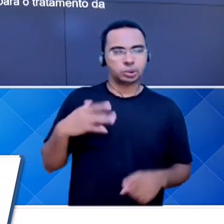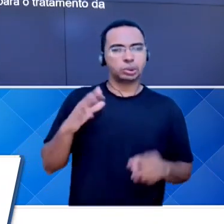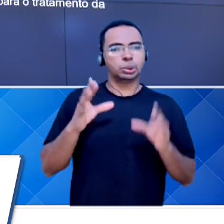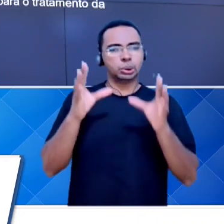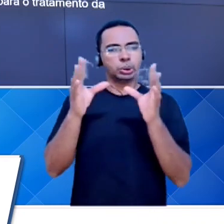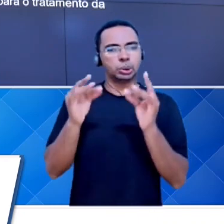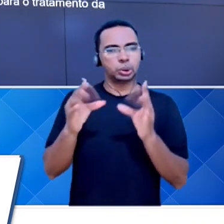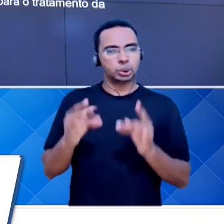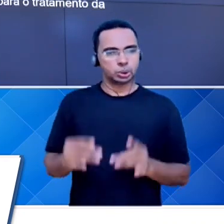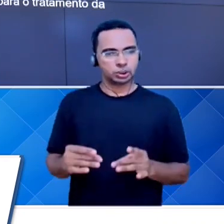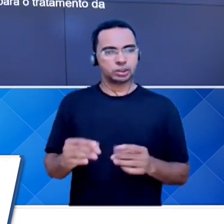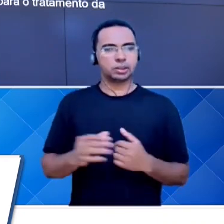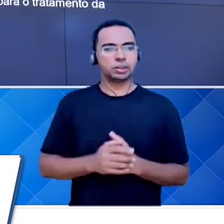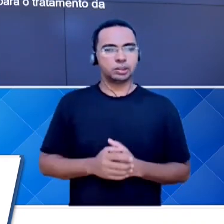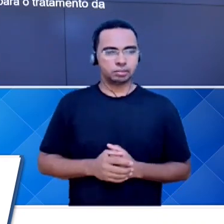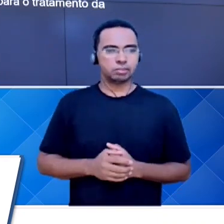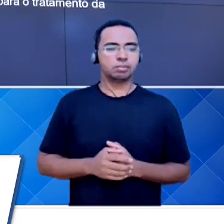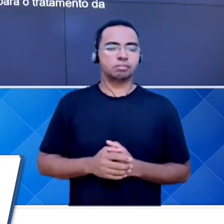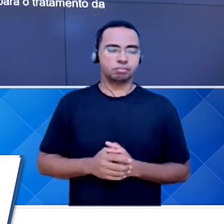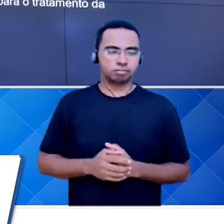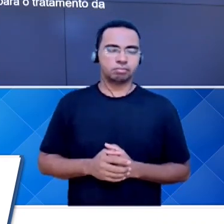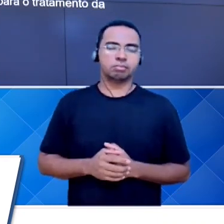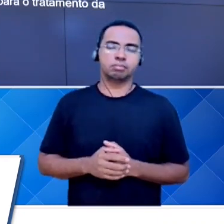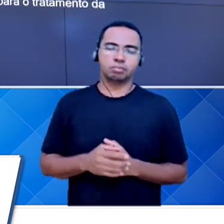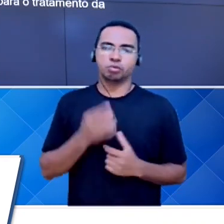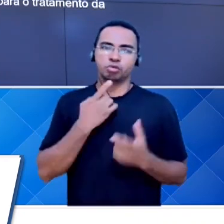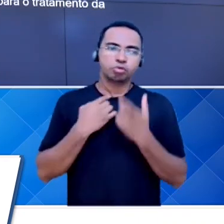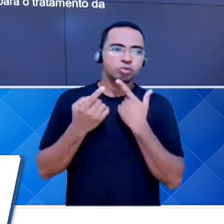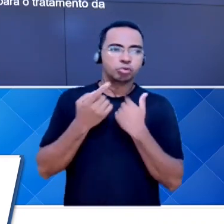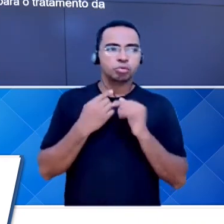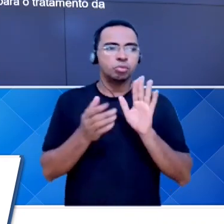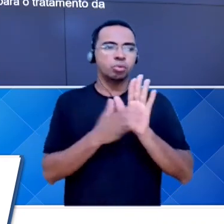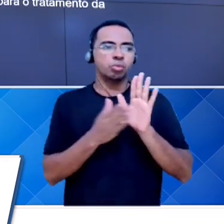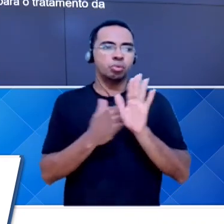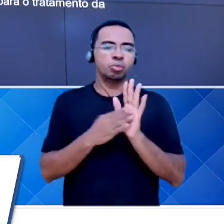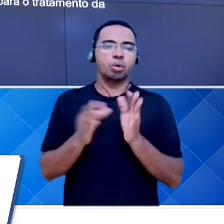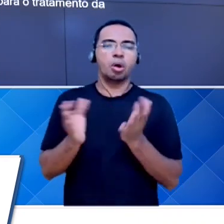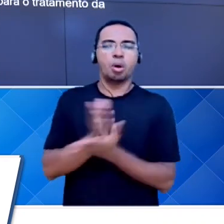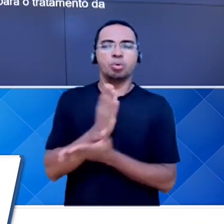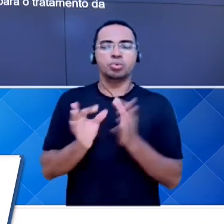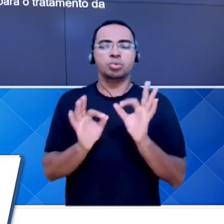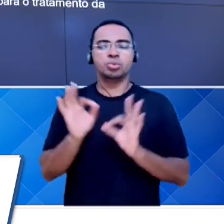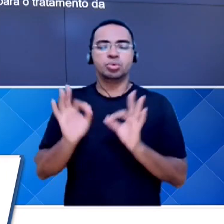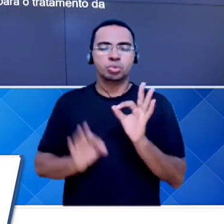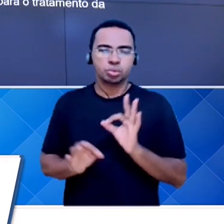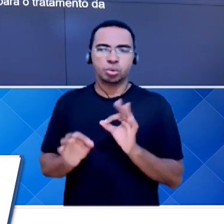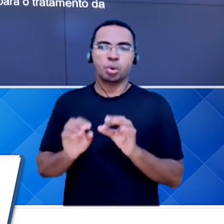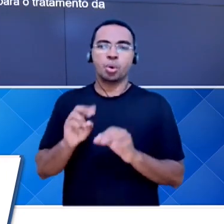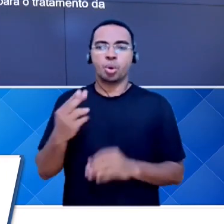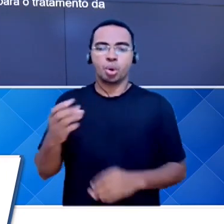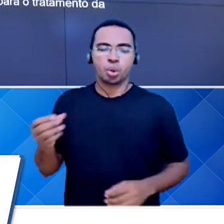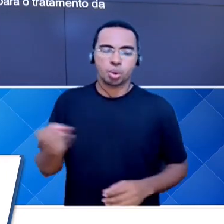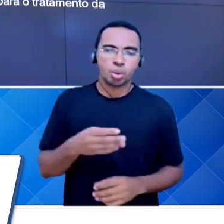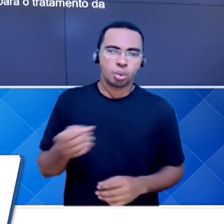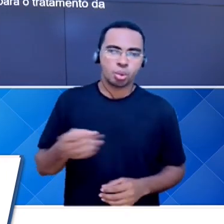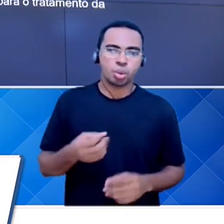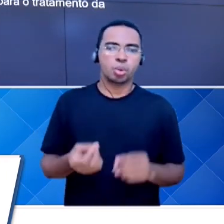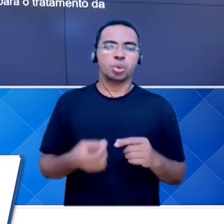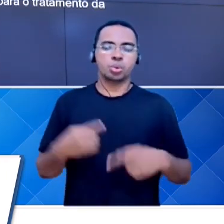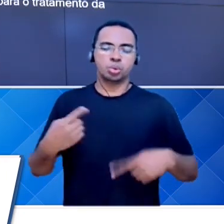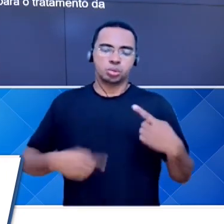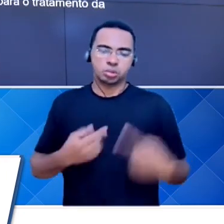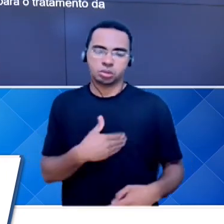nesse ponto. E almejou propor eventuais ajustes ou uma nova modelagem de políticas públicas